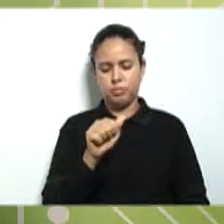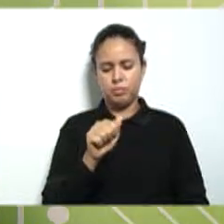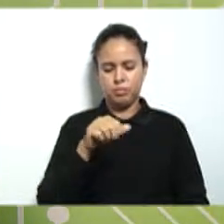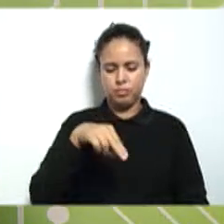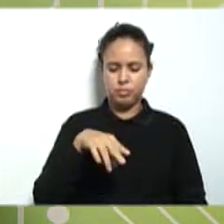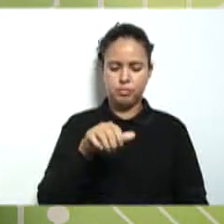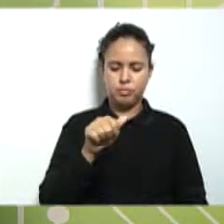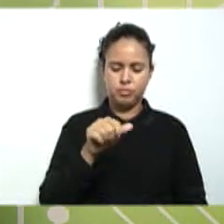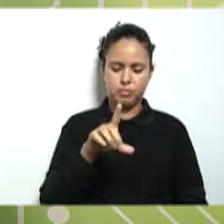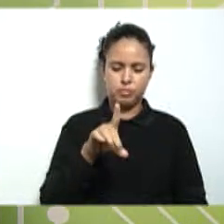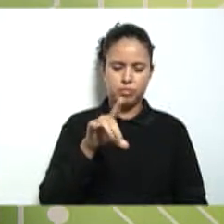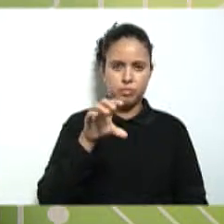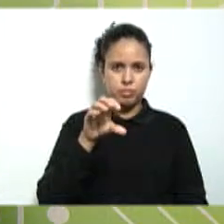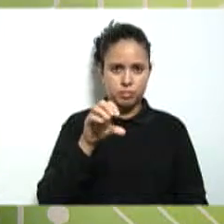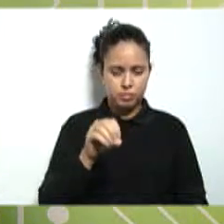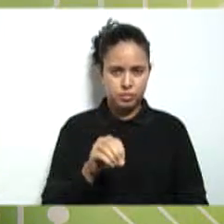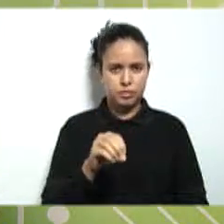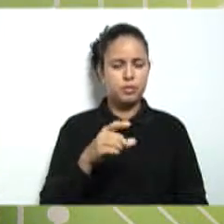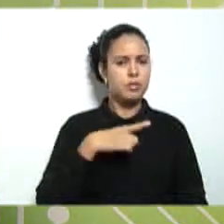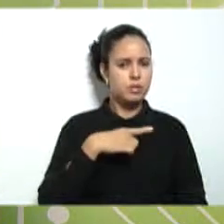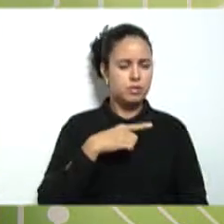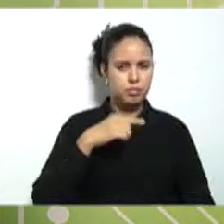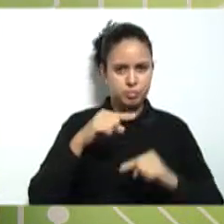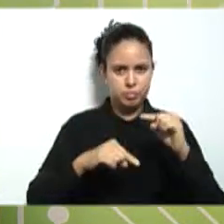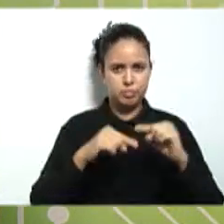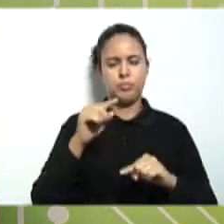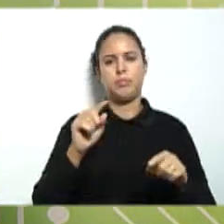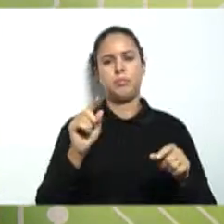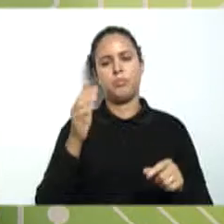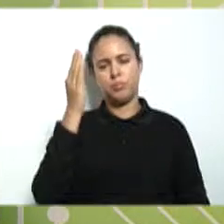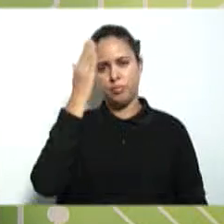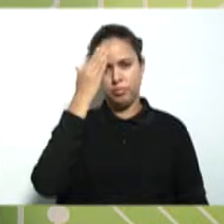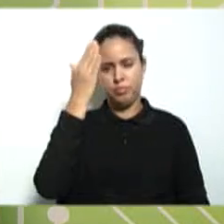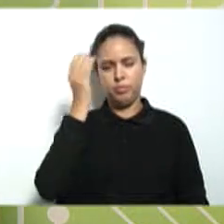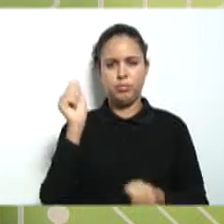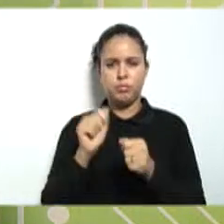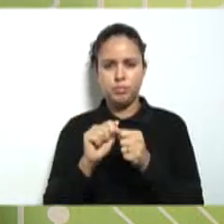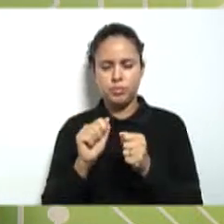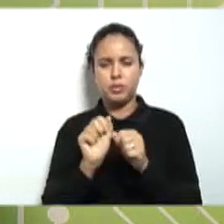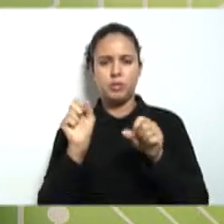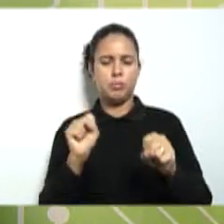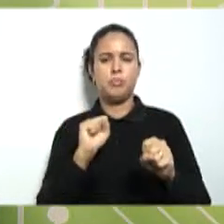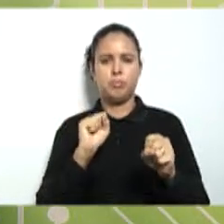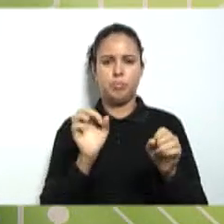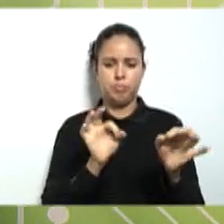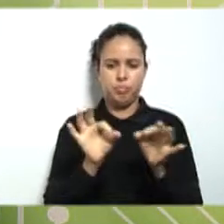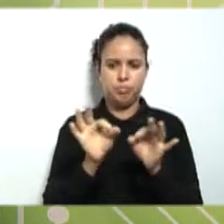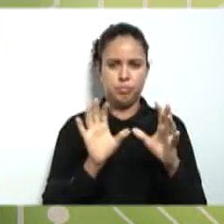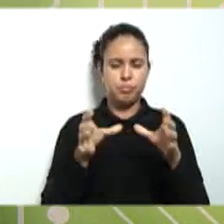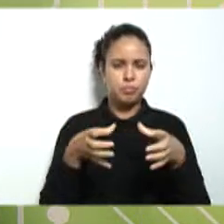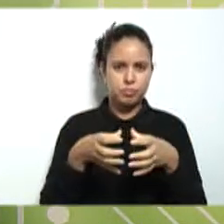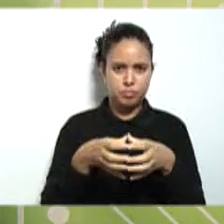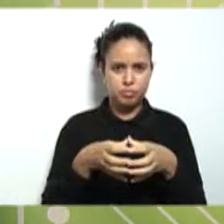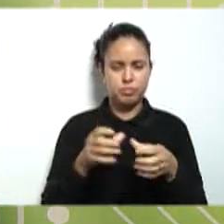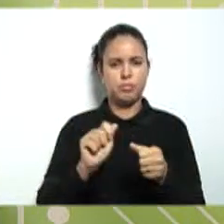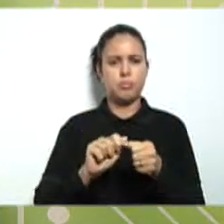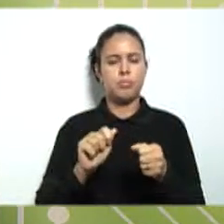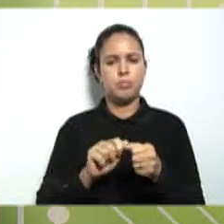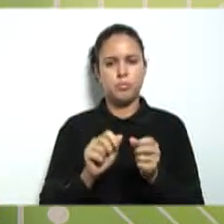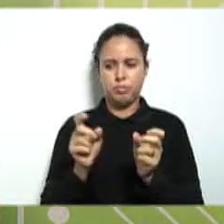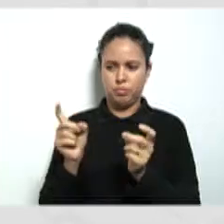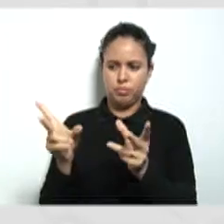trabalhar, mas elas têm sim um produto, têm sim uma produção e podem se organizar para profissionalizar essa produção.